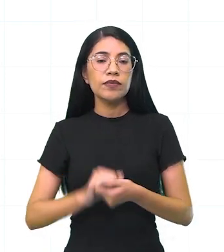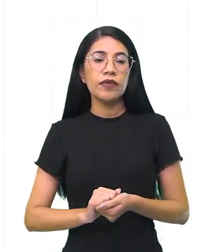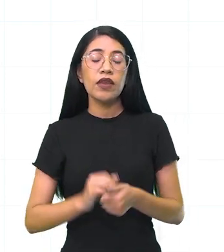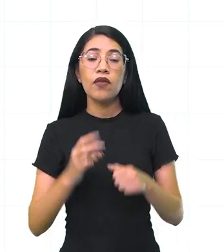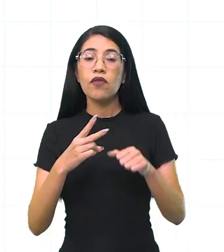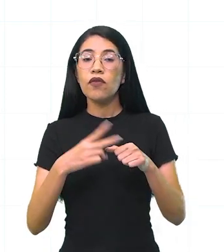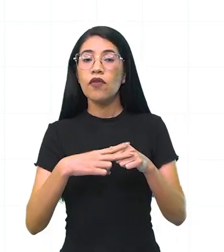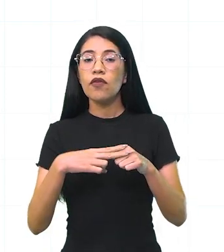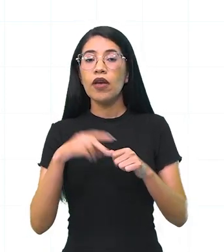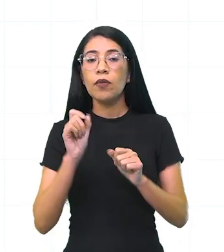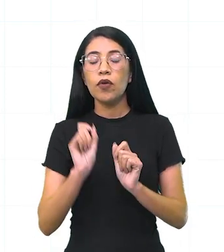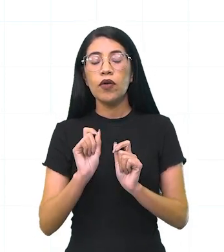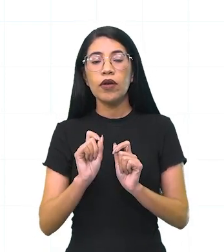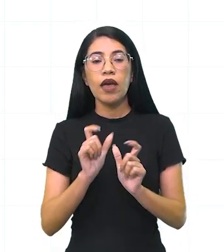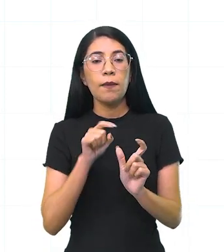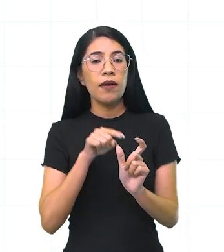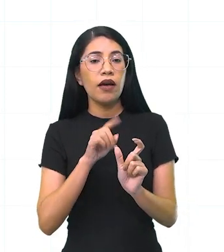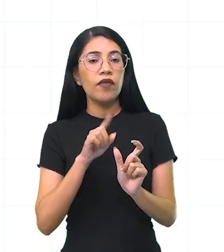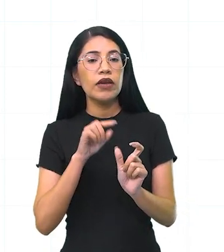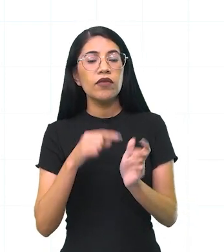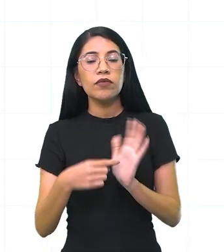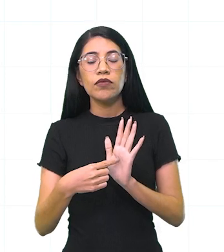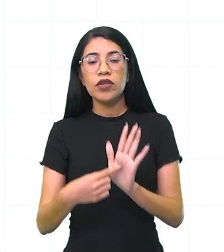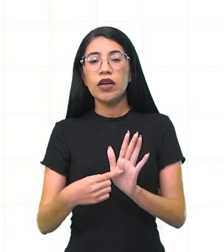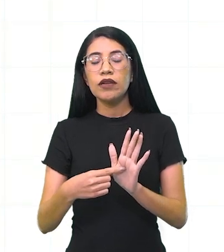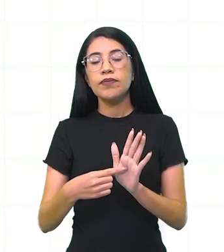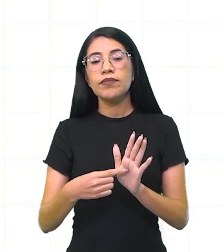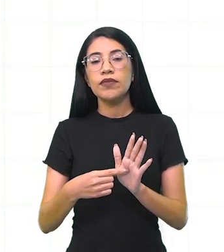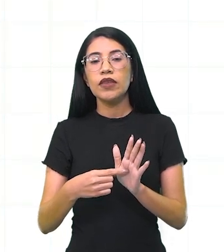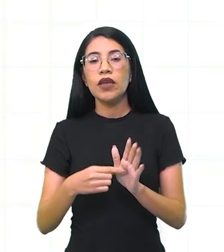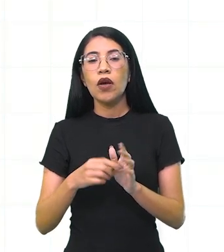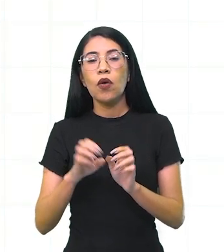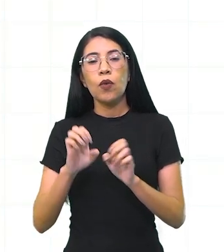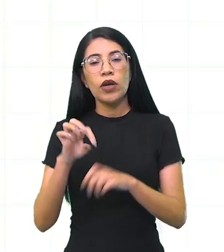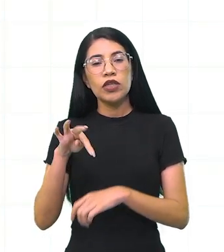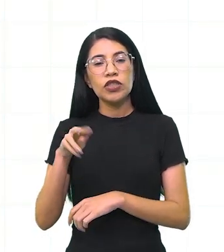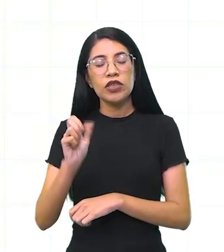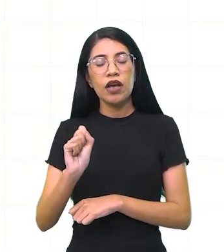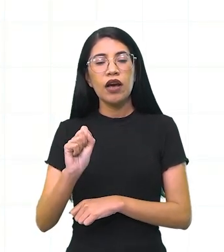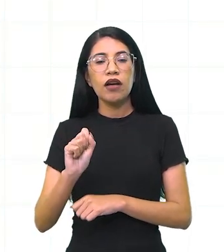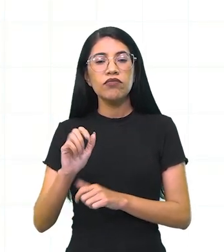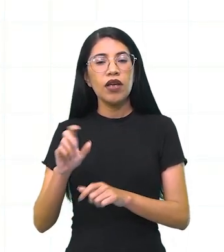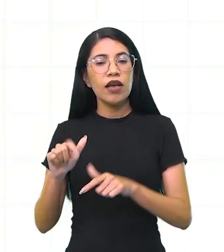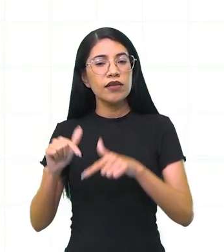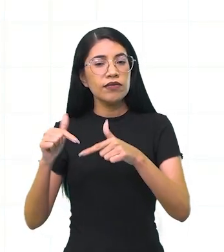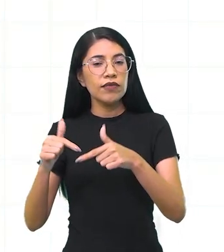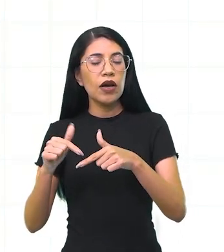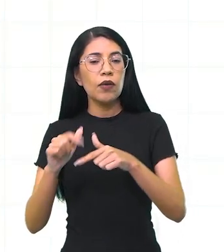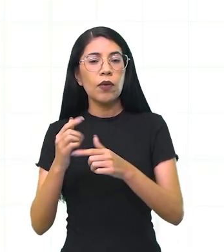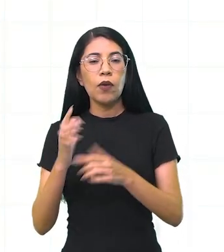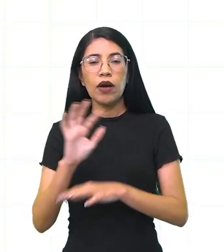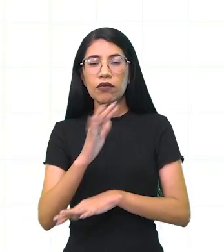verbo é aquela palavra que vai indicar estado, que vai indicar ação, estado ou fenômeno da